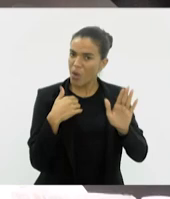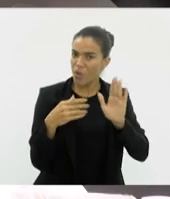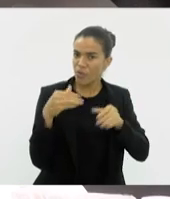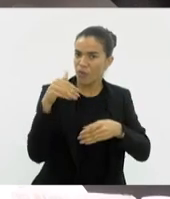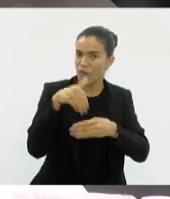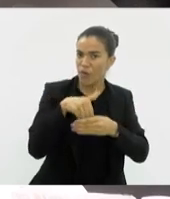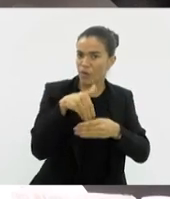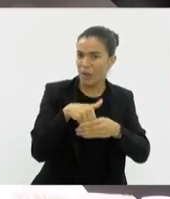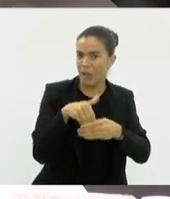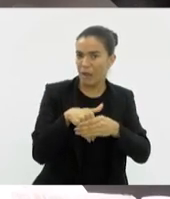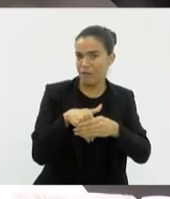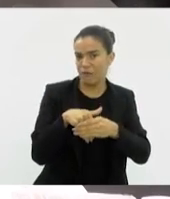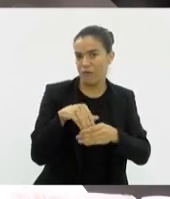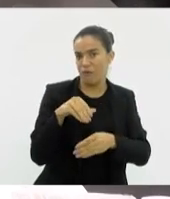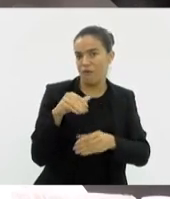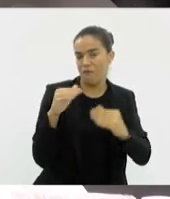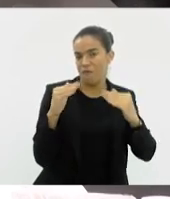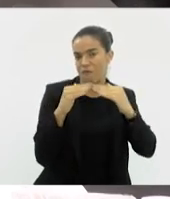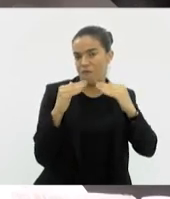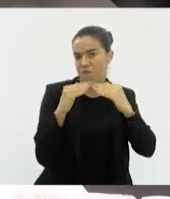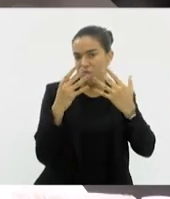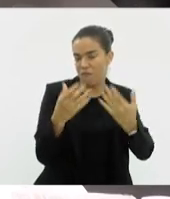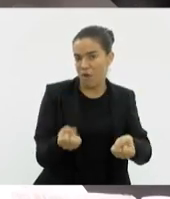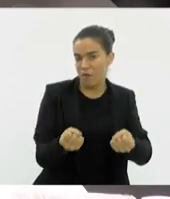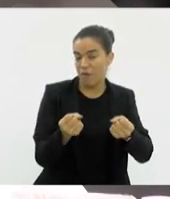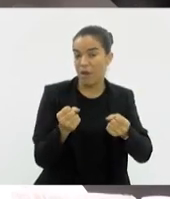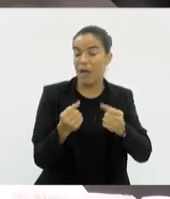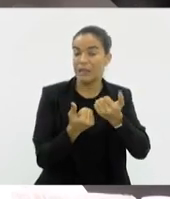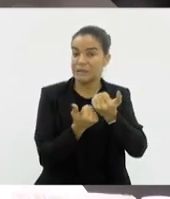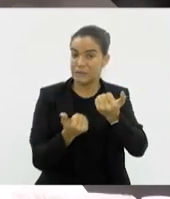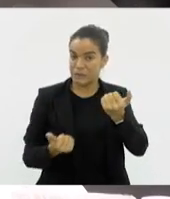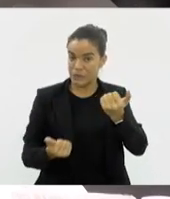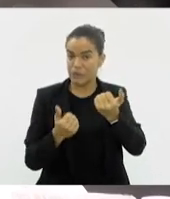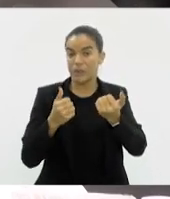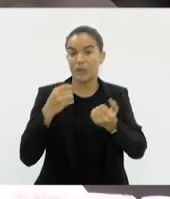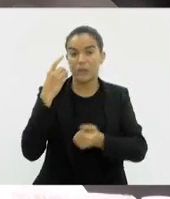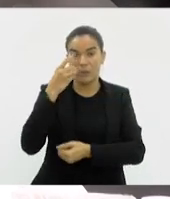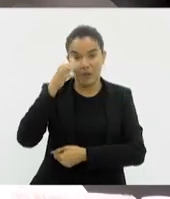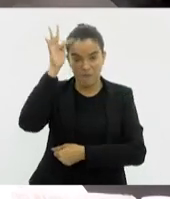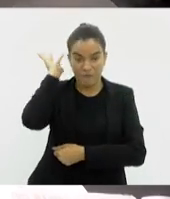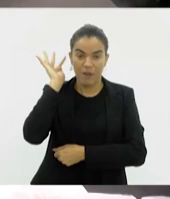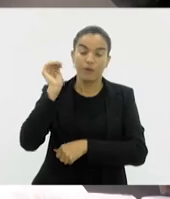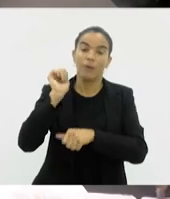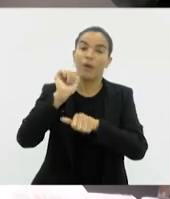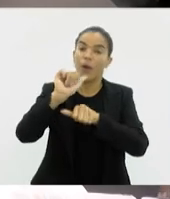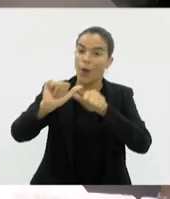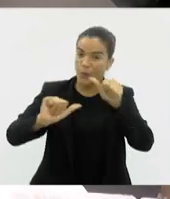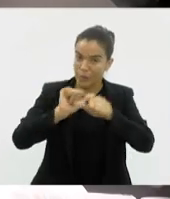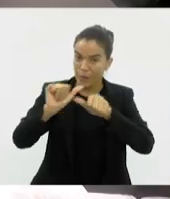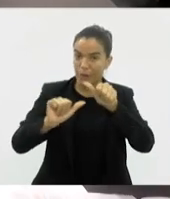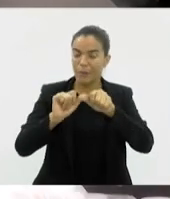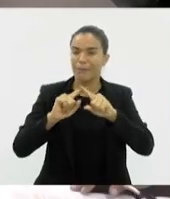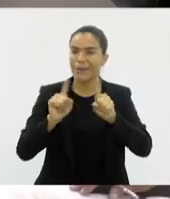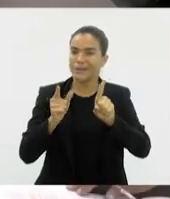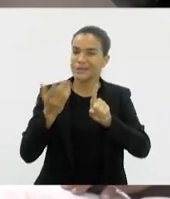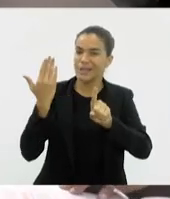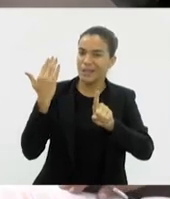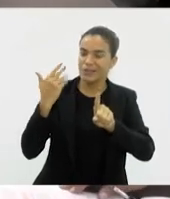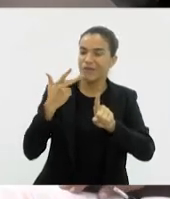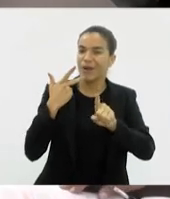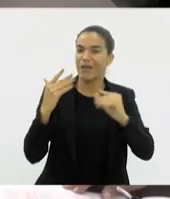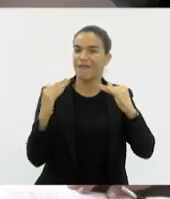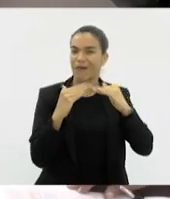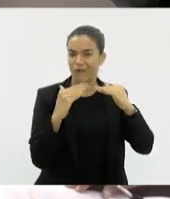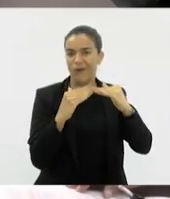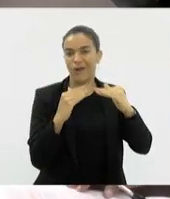eu cantei favorável. A assessoria do deputado Fred Pacheco falou que ele alterou, mas como eu já havia cantado